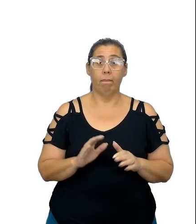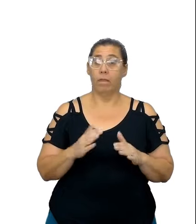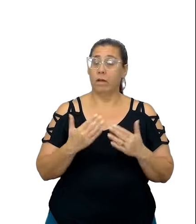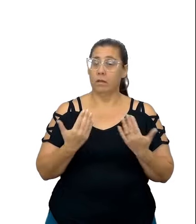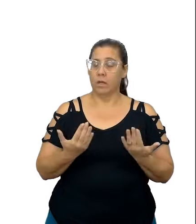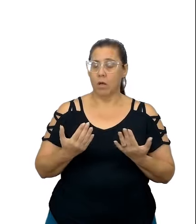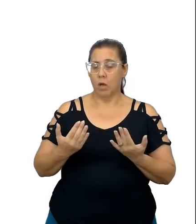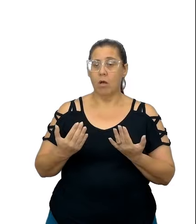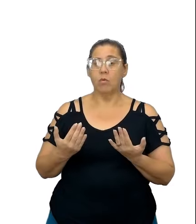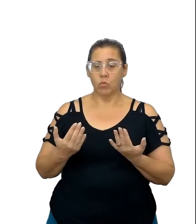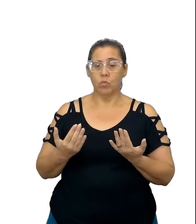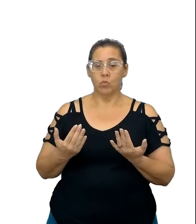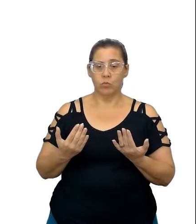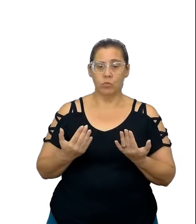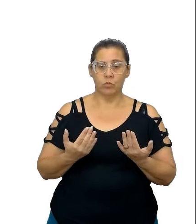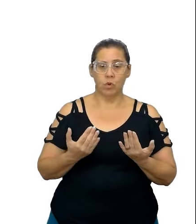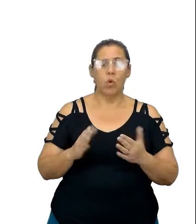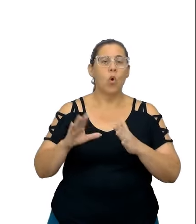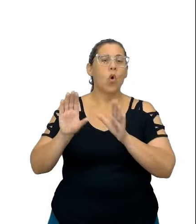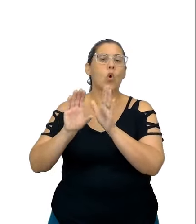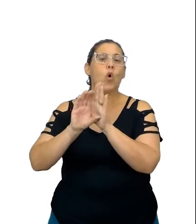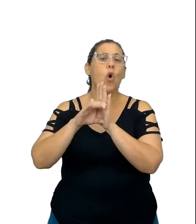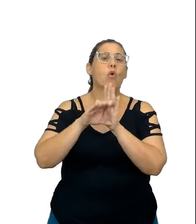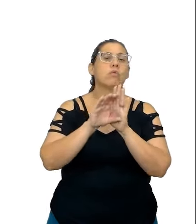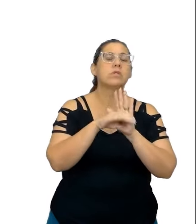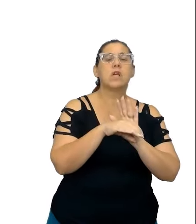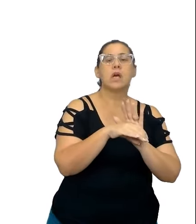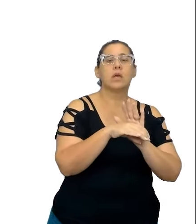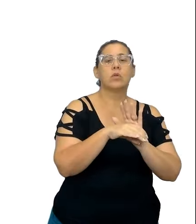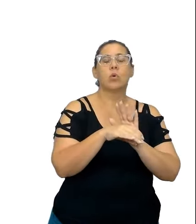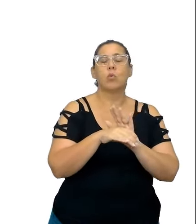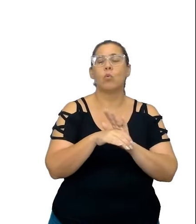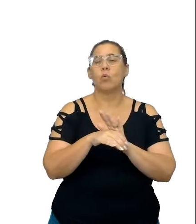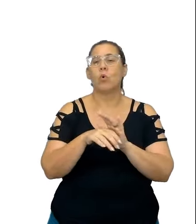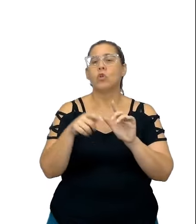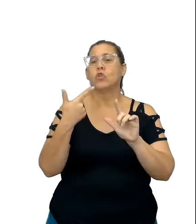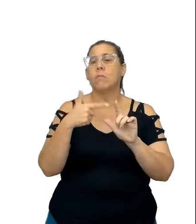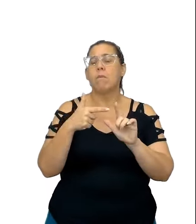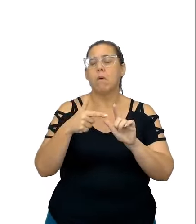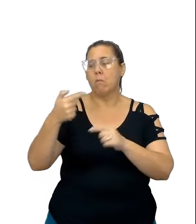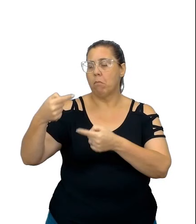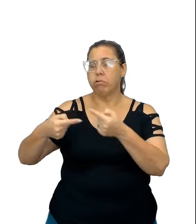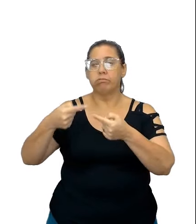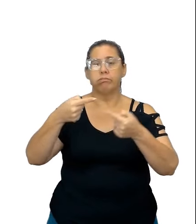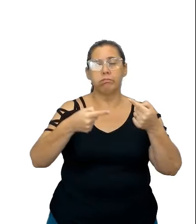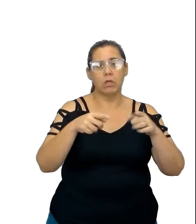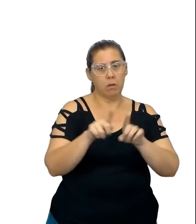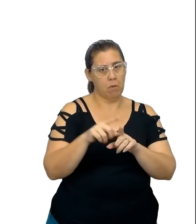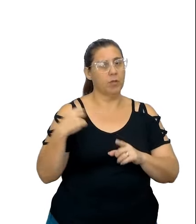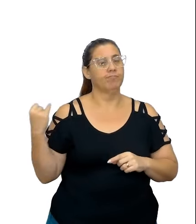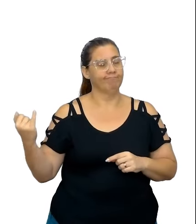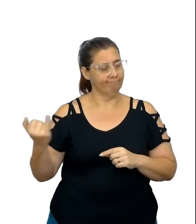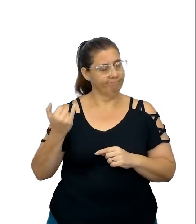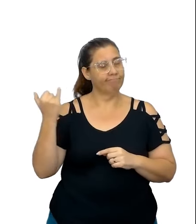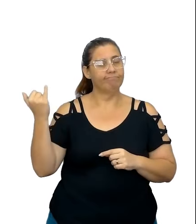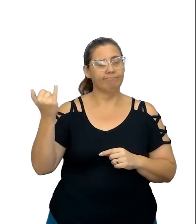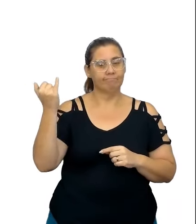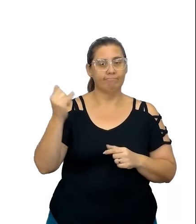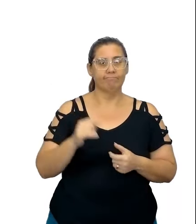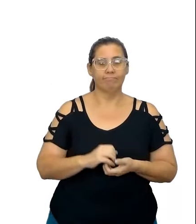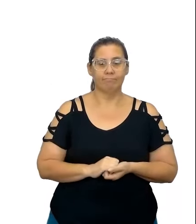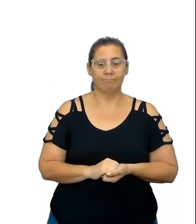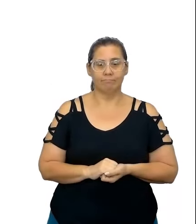aí, discutir com a turma conceitos sobre a produção e veiculação de memes. Também é importante.